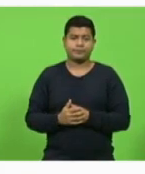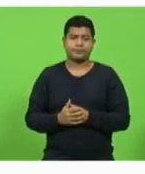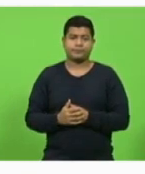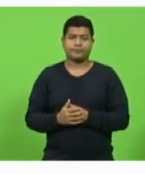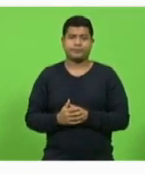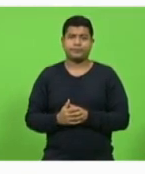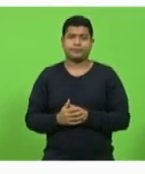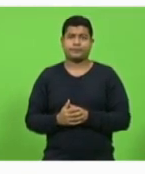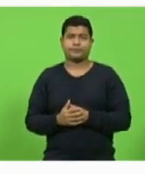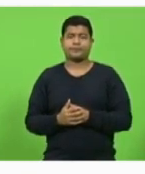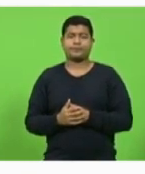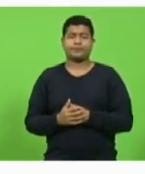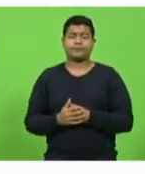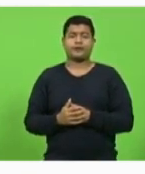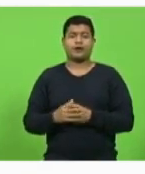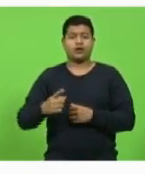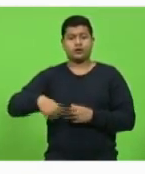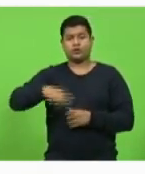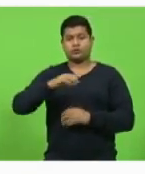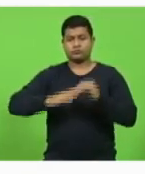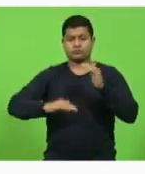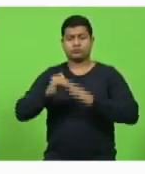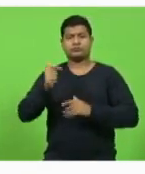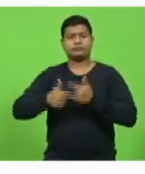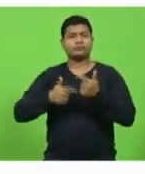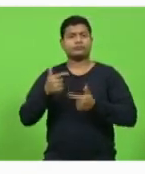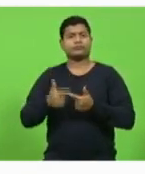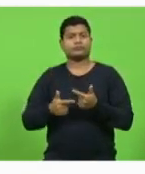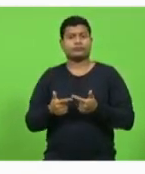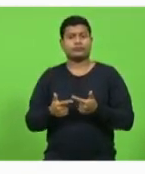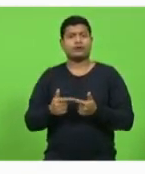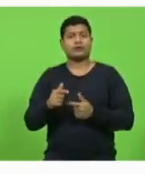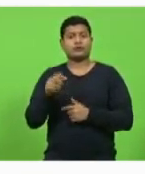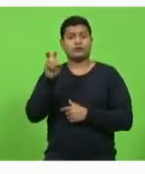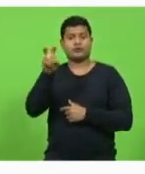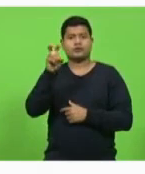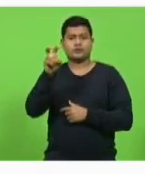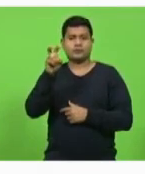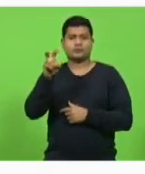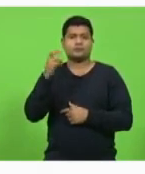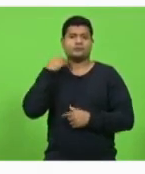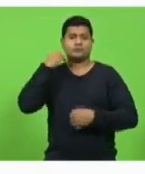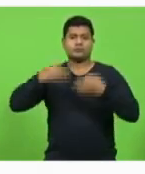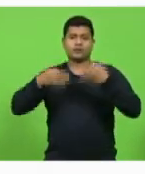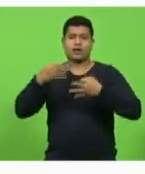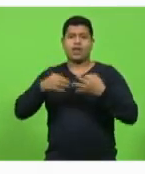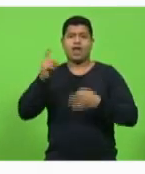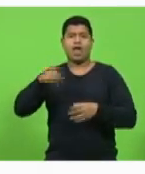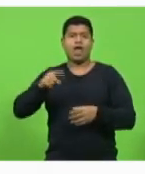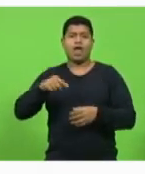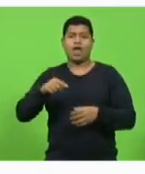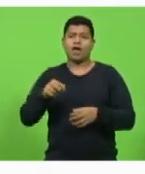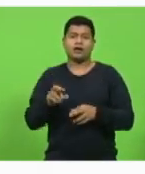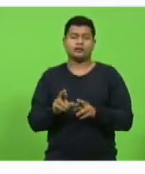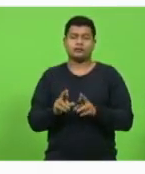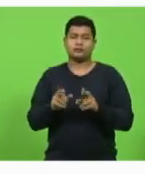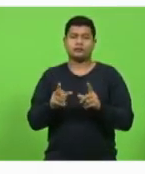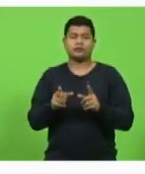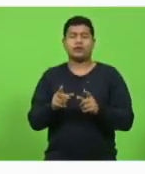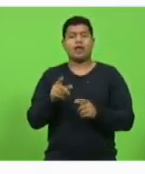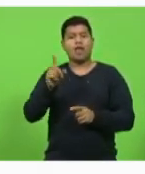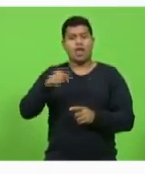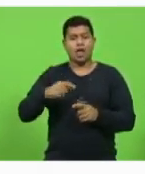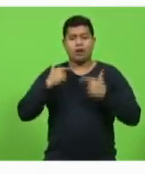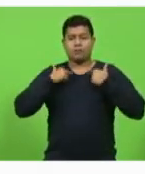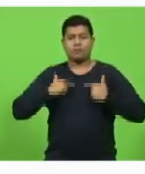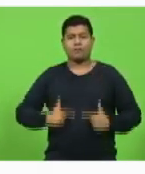A nossa atuação, digo, dos cinco magistrados, ela é independente, ela é imparcial, ela